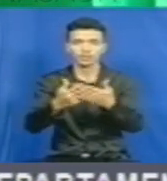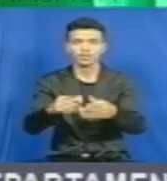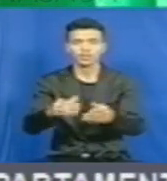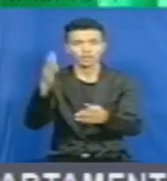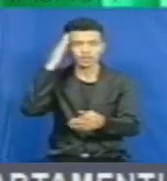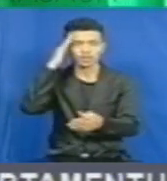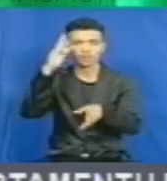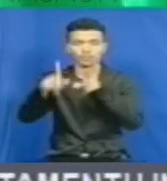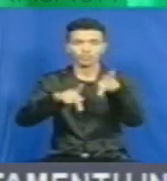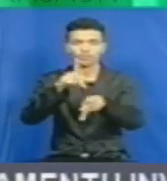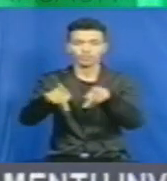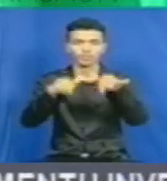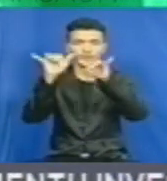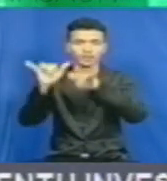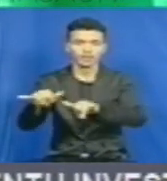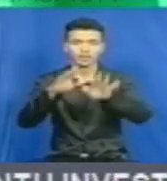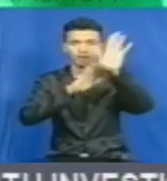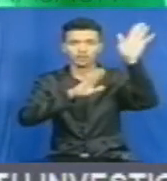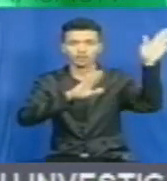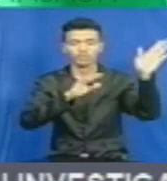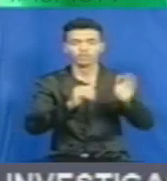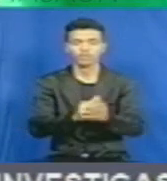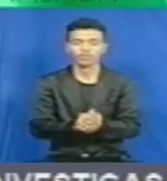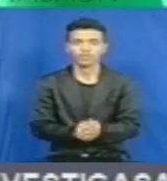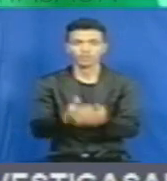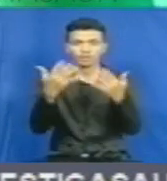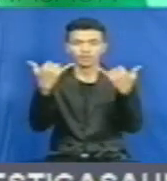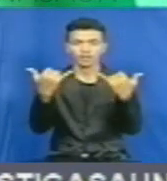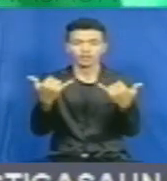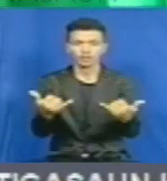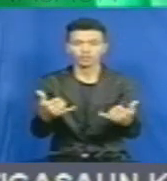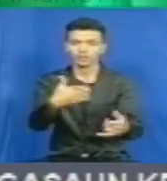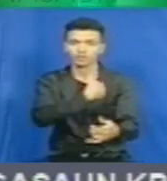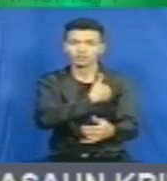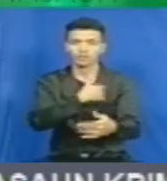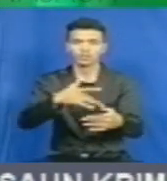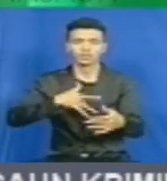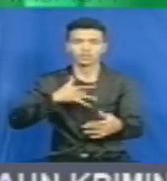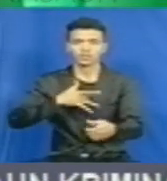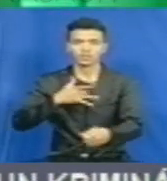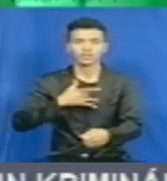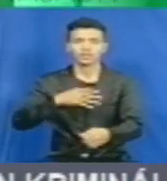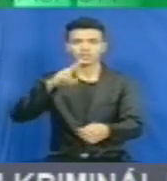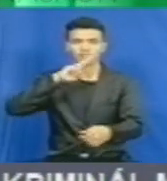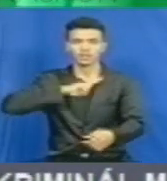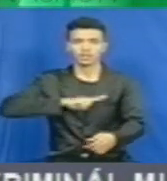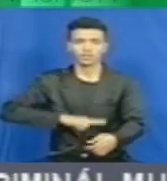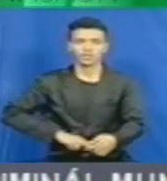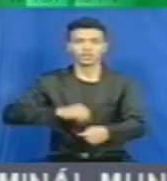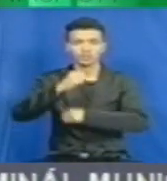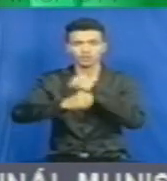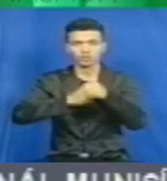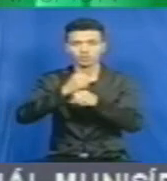ia, are remotas, urbano sino ne vema agora dauki sirau sinti sir si hamla sir si halir no